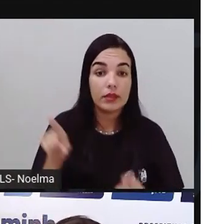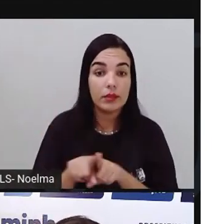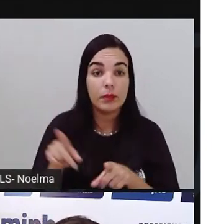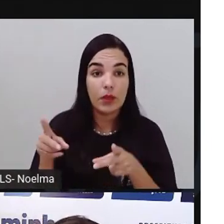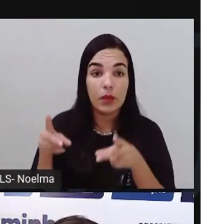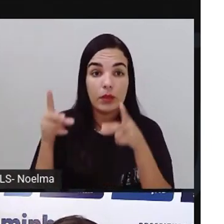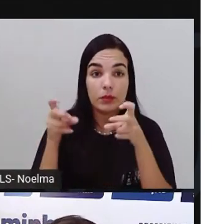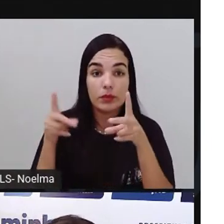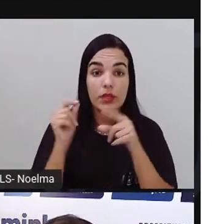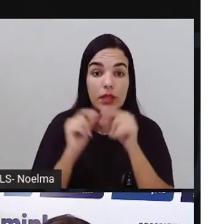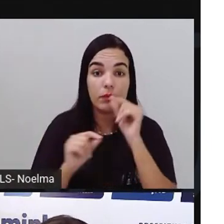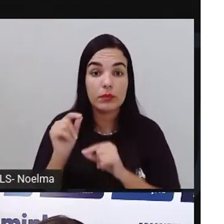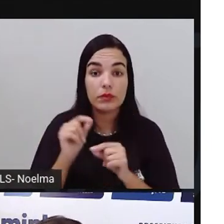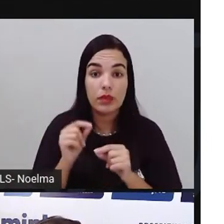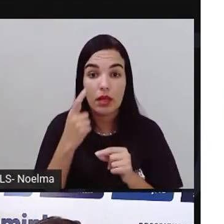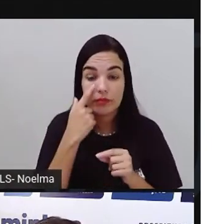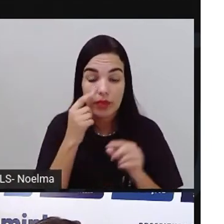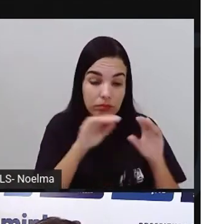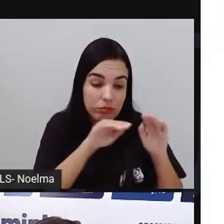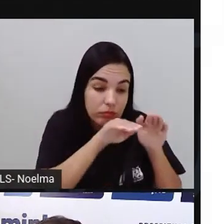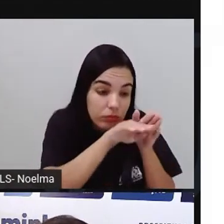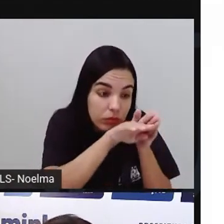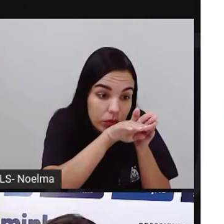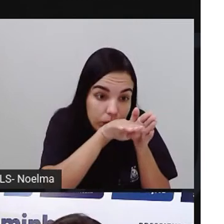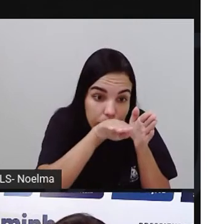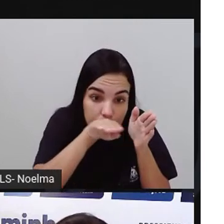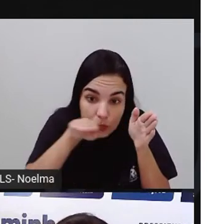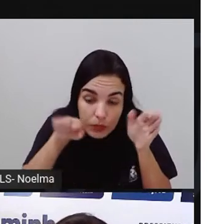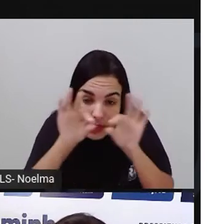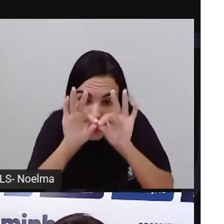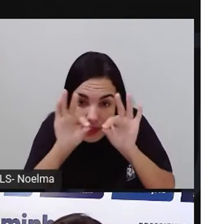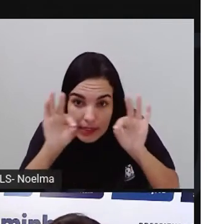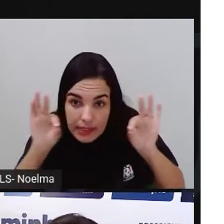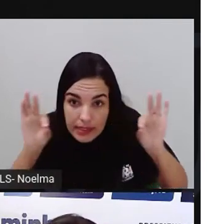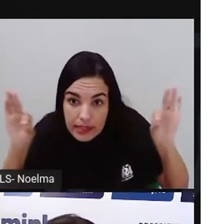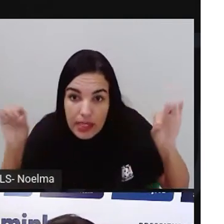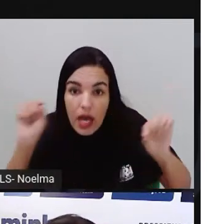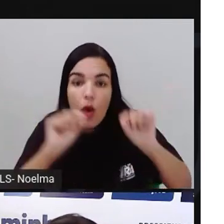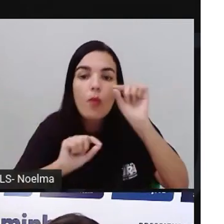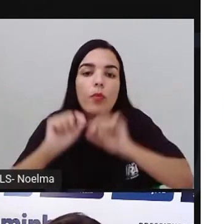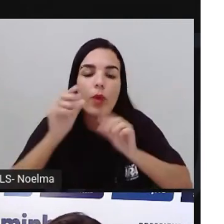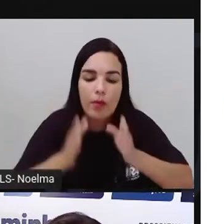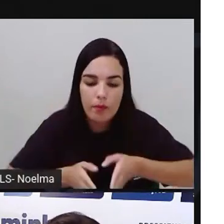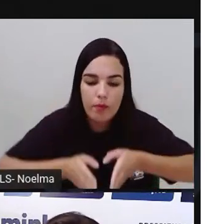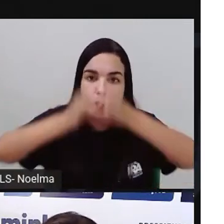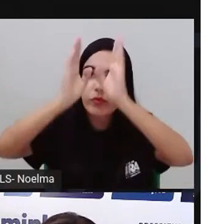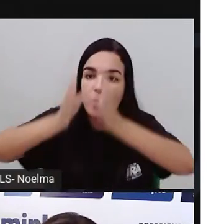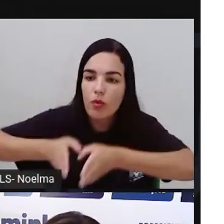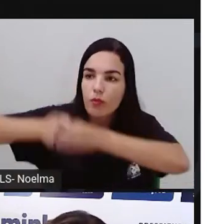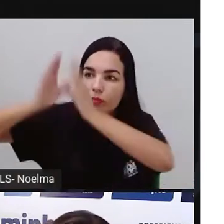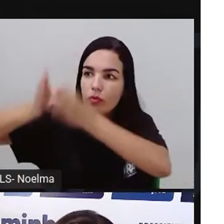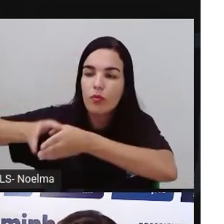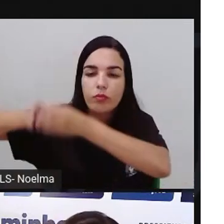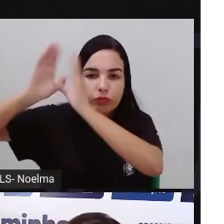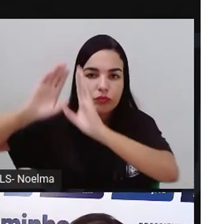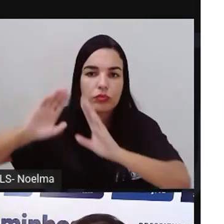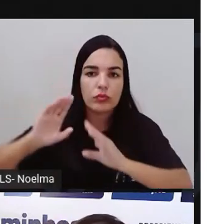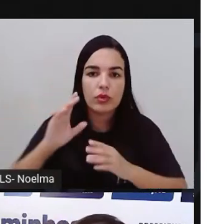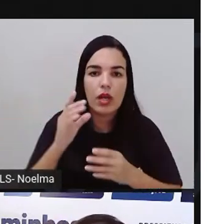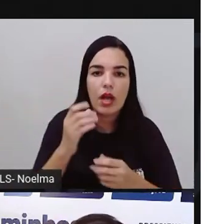aqui, né, na linha horizontal, a representação das colunas, né, de cada ano, a partir